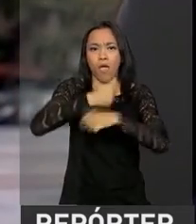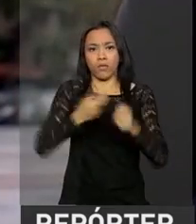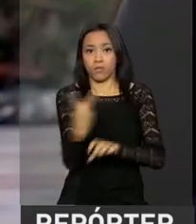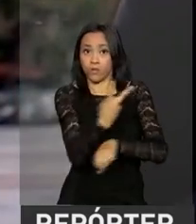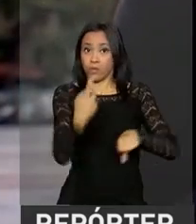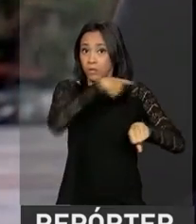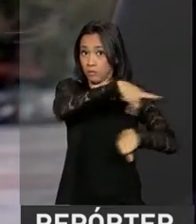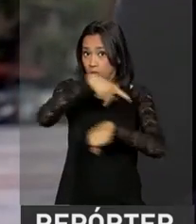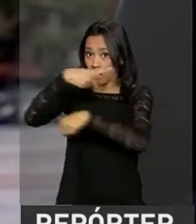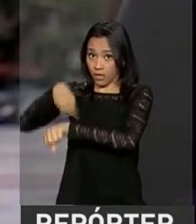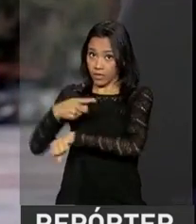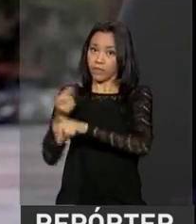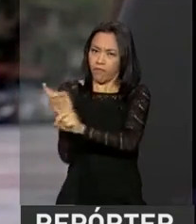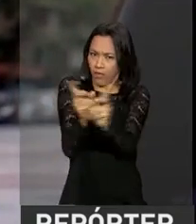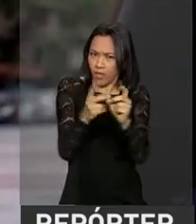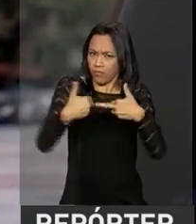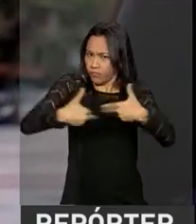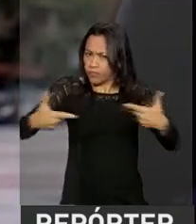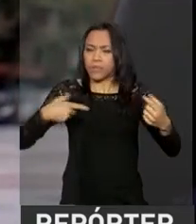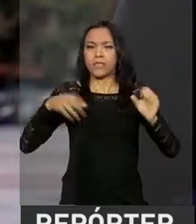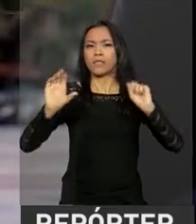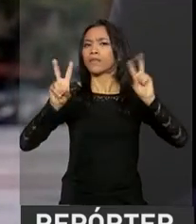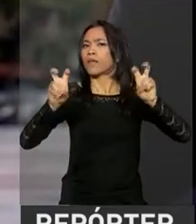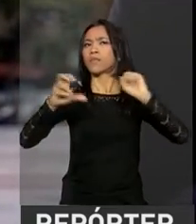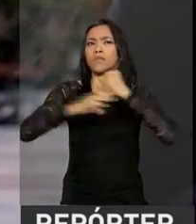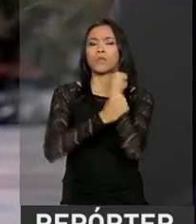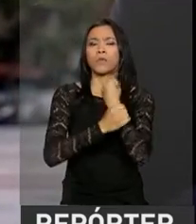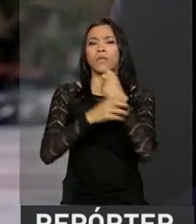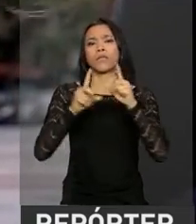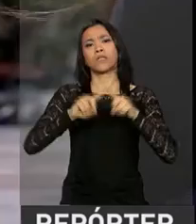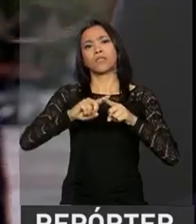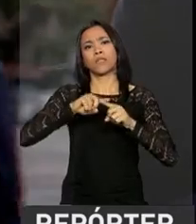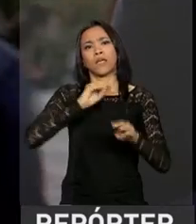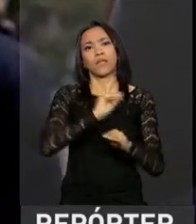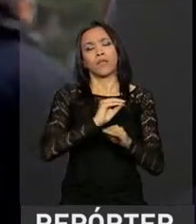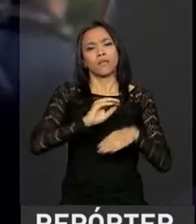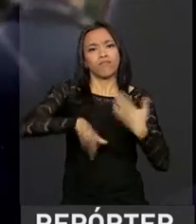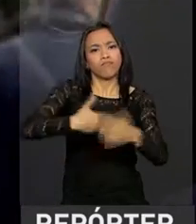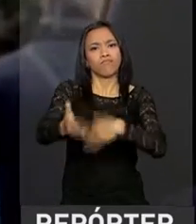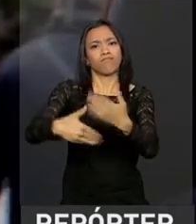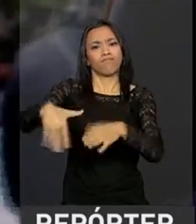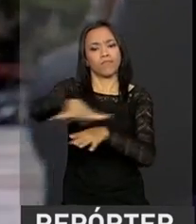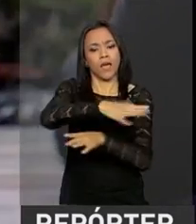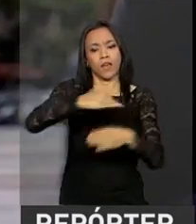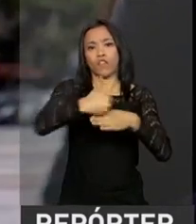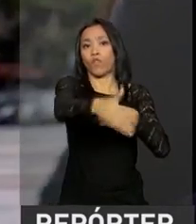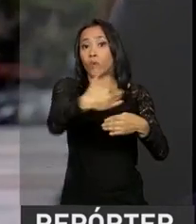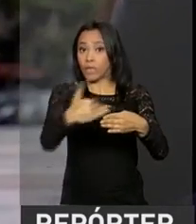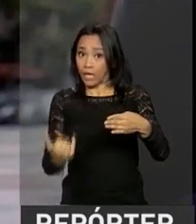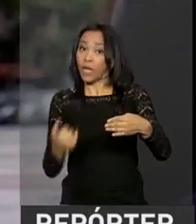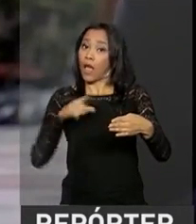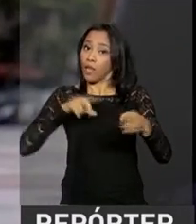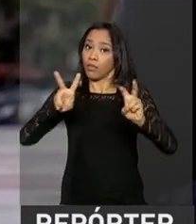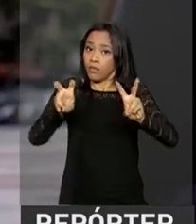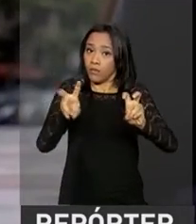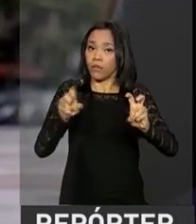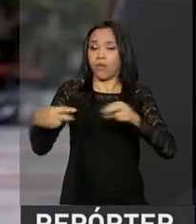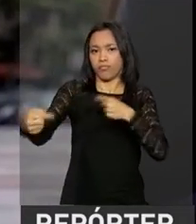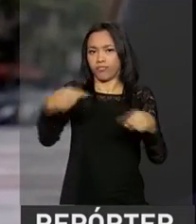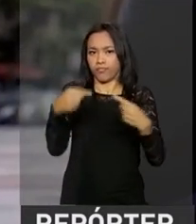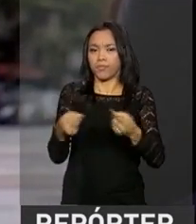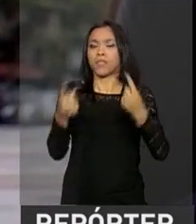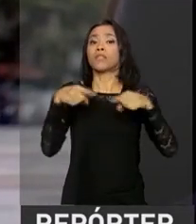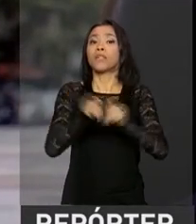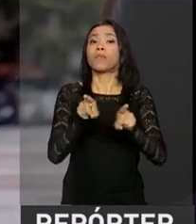dois países. Temas como segurança e desenvolvimento da região da fronteira também vão ser tratados, além do Mercosul